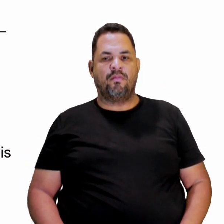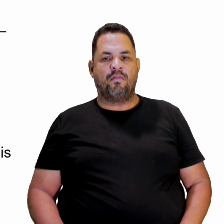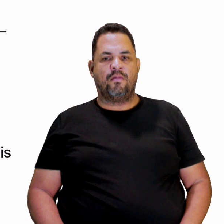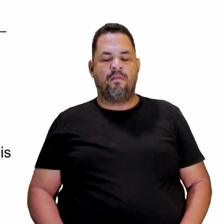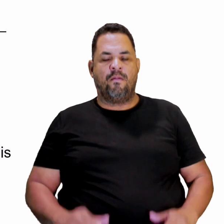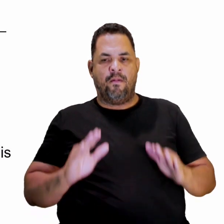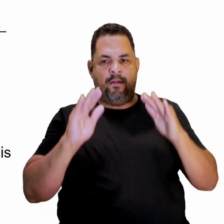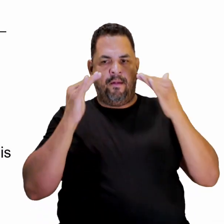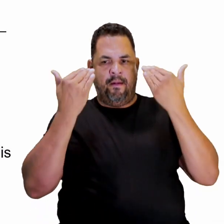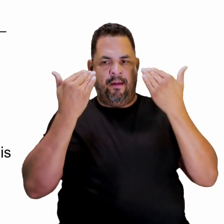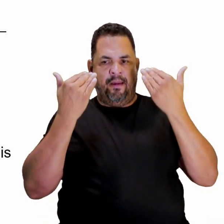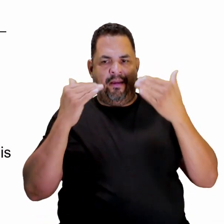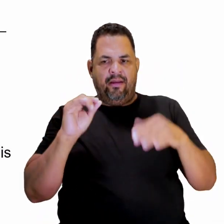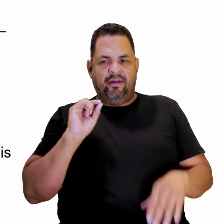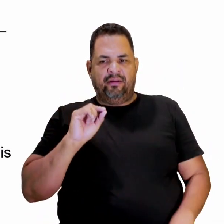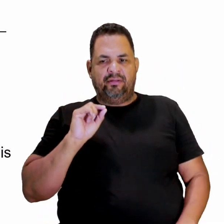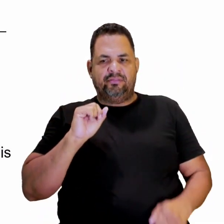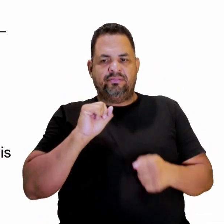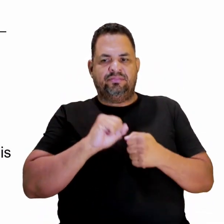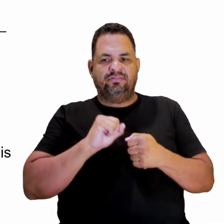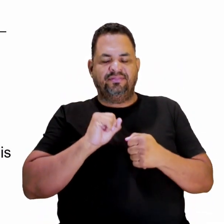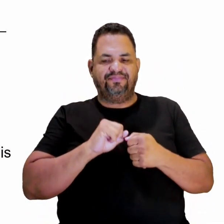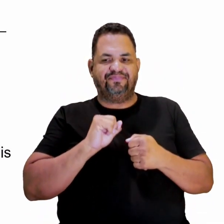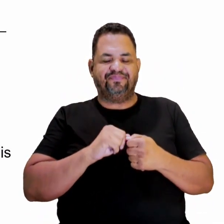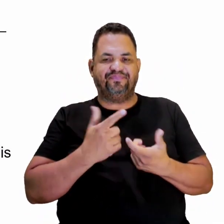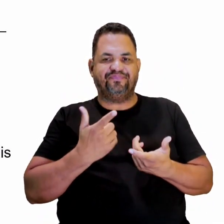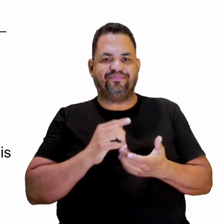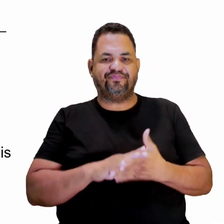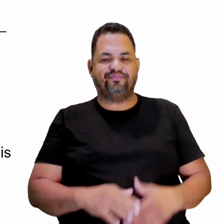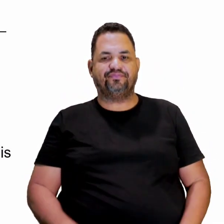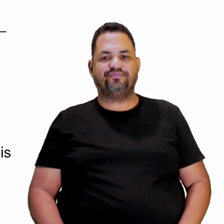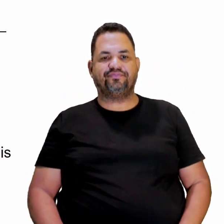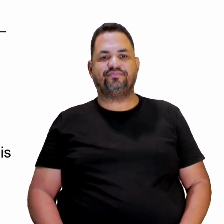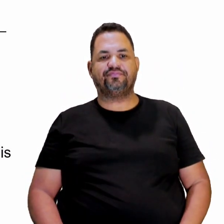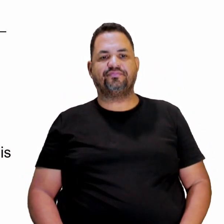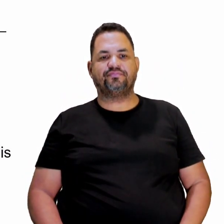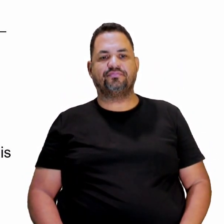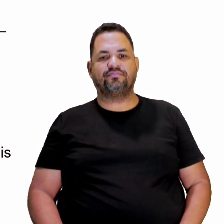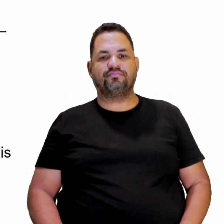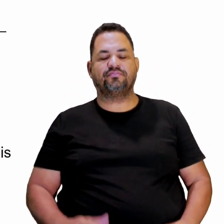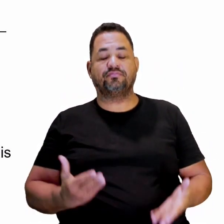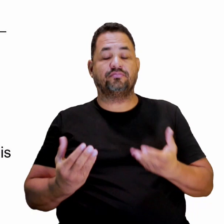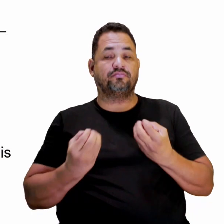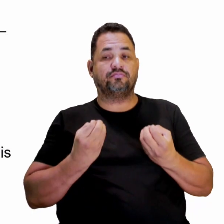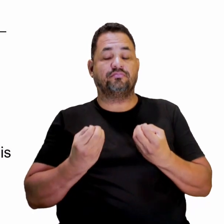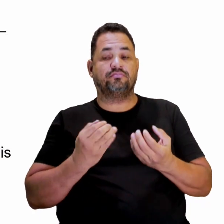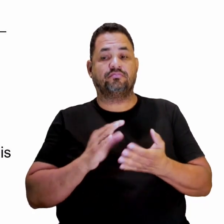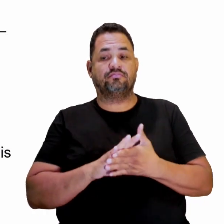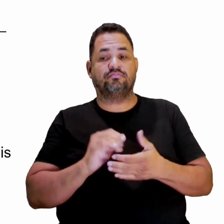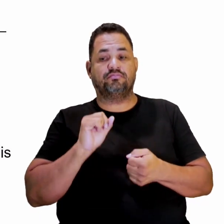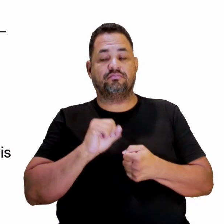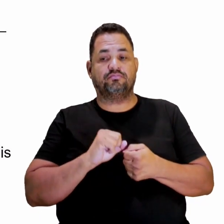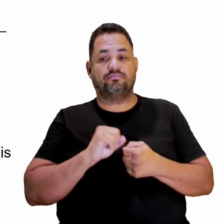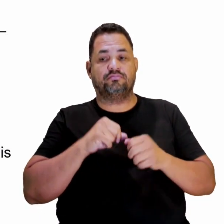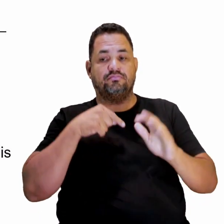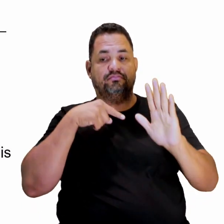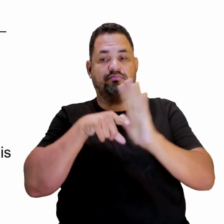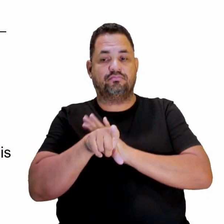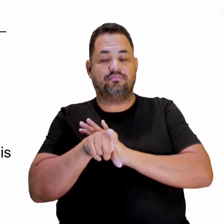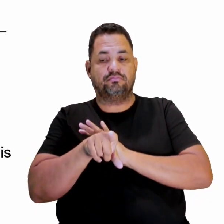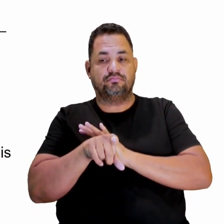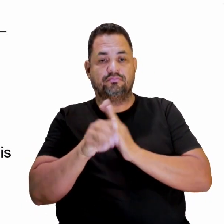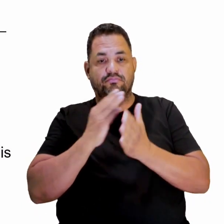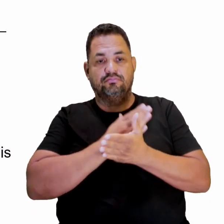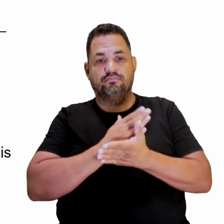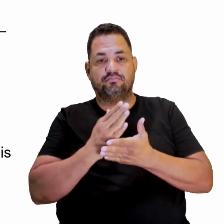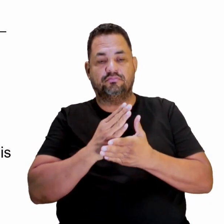Então presta atenção, o que você vai fazer? Você iria colocar na ordem correta, mas como você vai fazer isso? É uma pergunta,